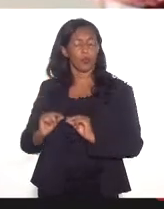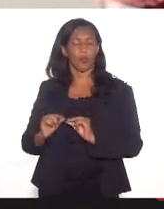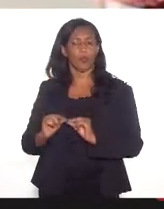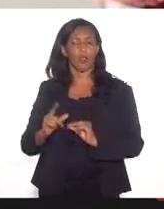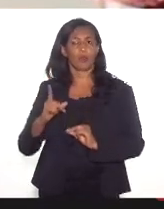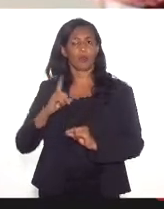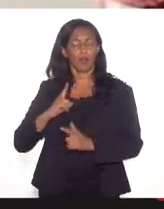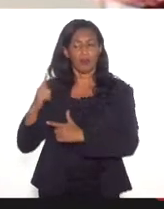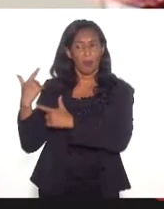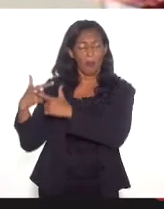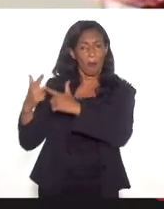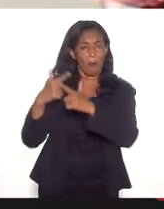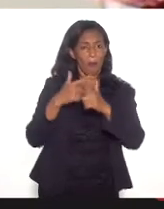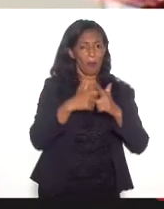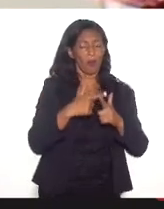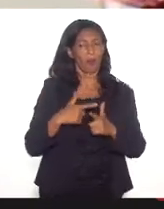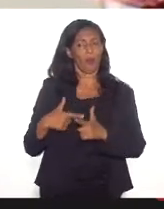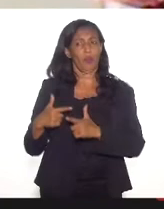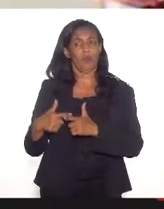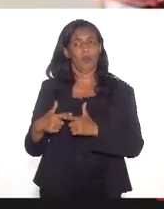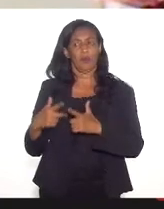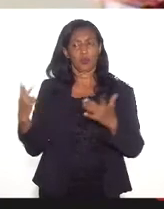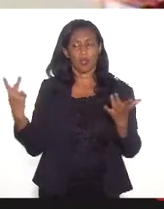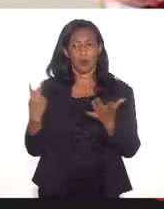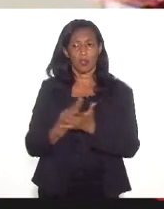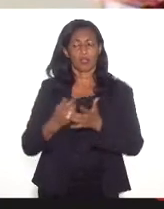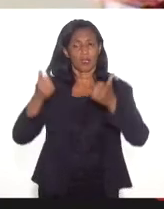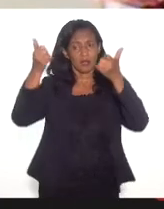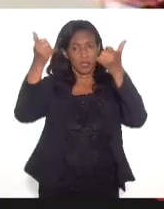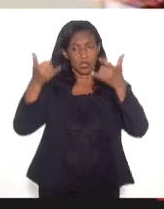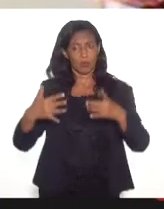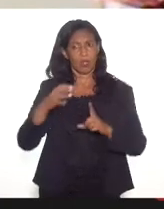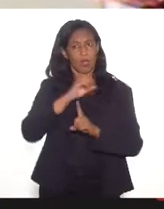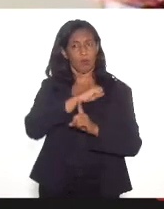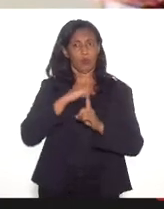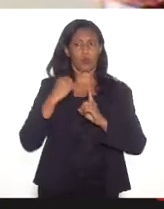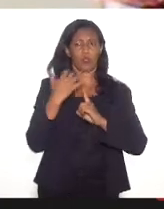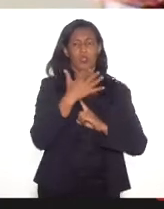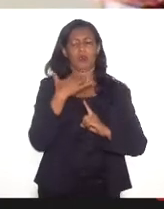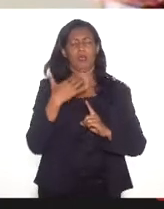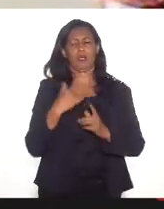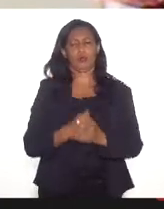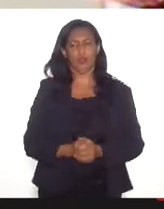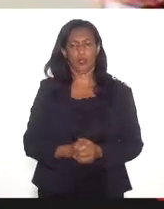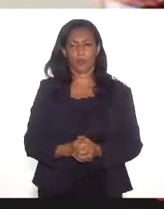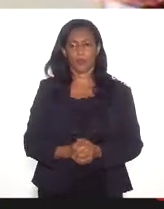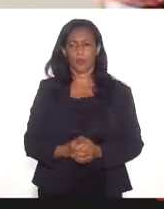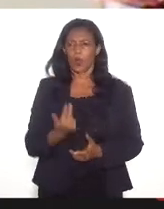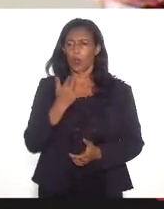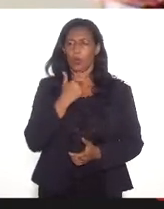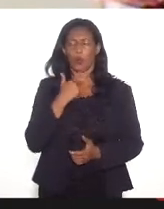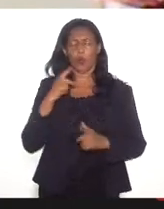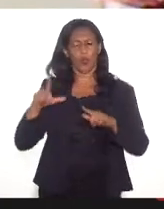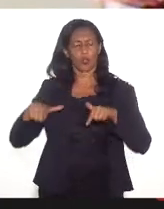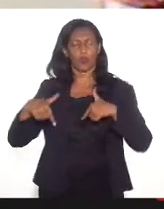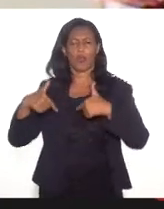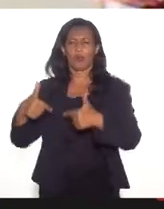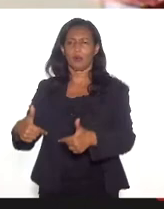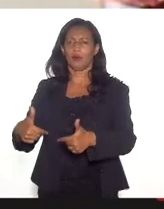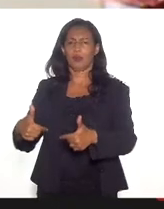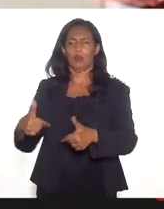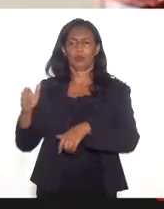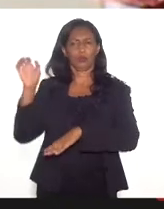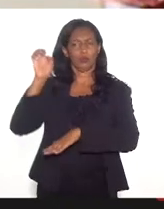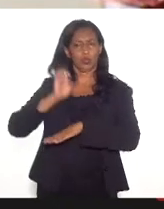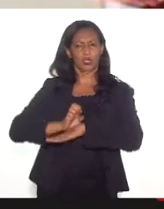teve muitos problemas de execução que devem ser esclarecidos para toda a sociedade. Nunca pode ser banalizada uma ação do Estado com esse grau de letalidade